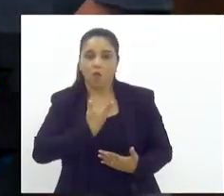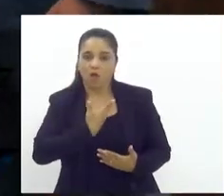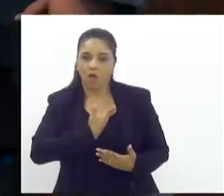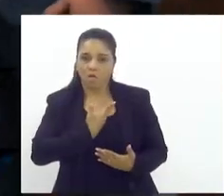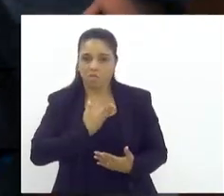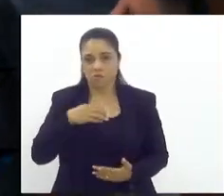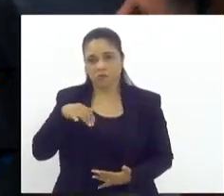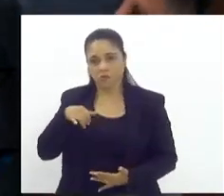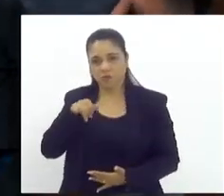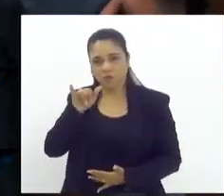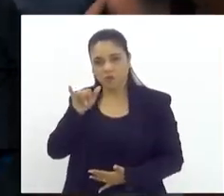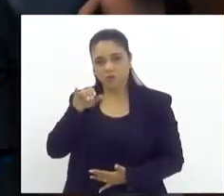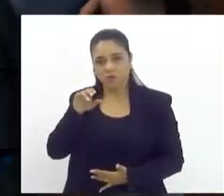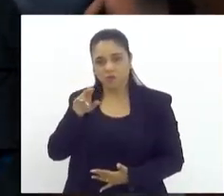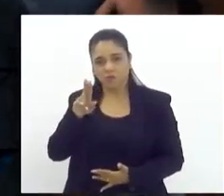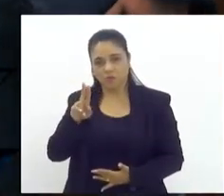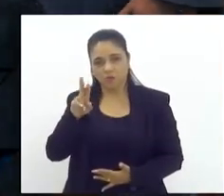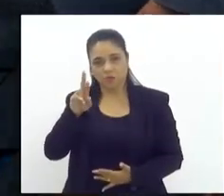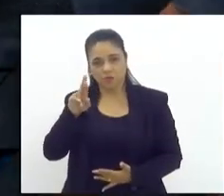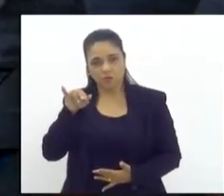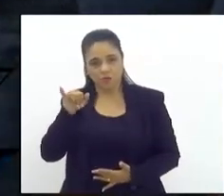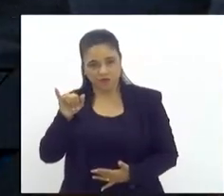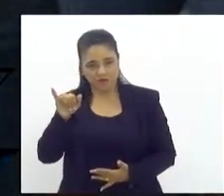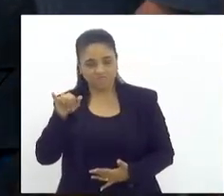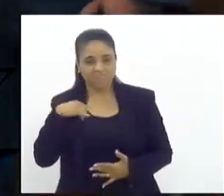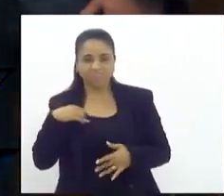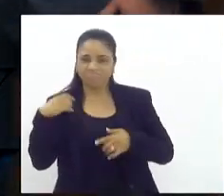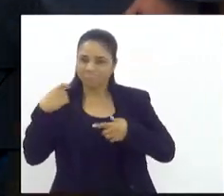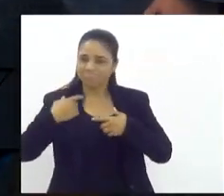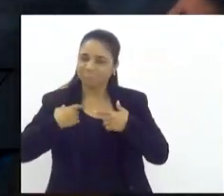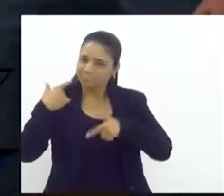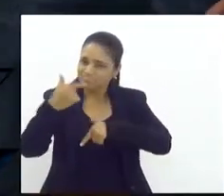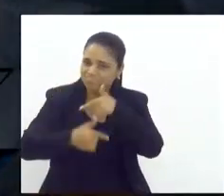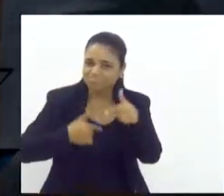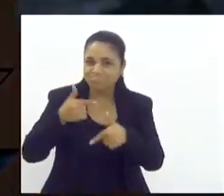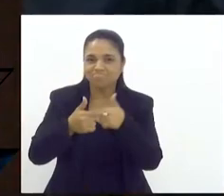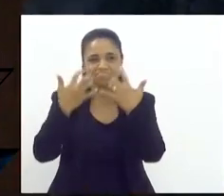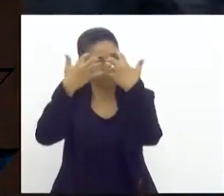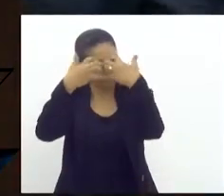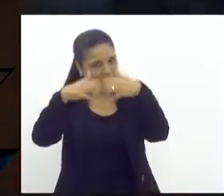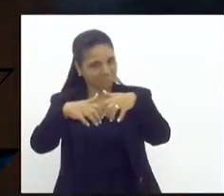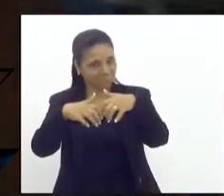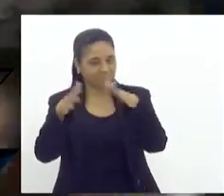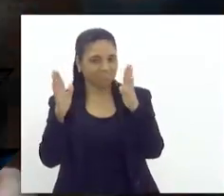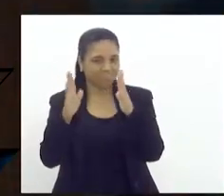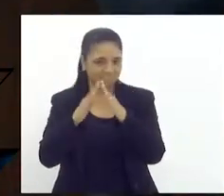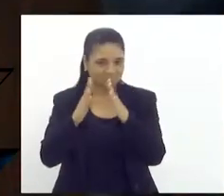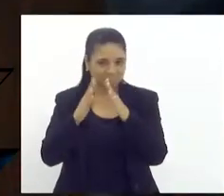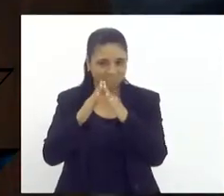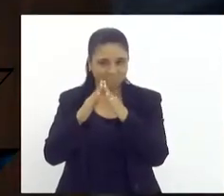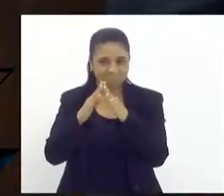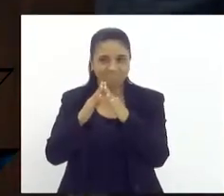Yuri Eco guerrilheiro Serrano pela coautoria quem